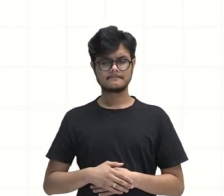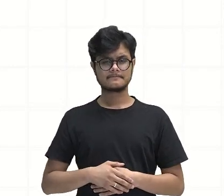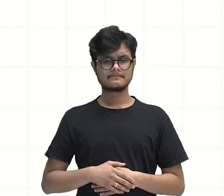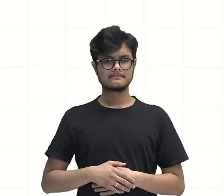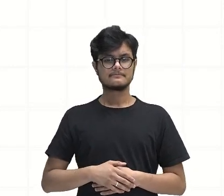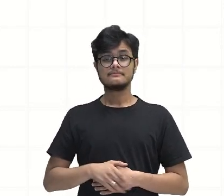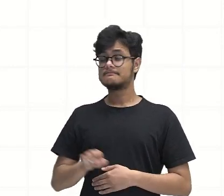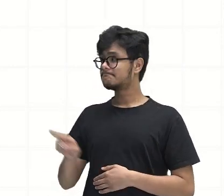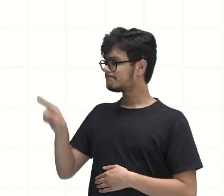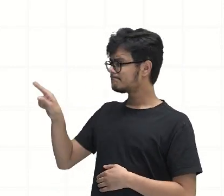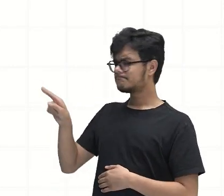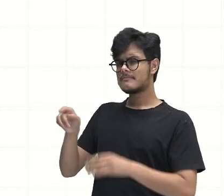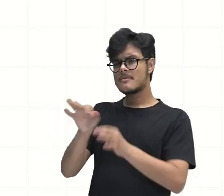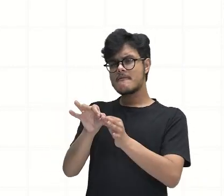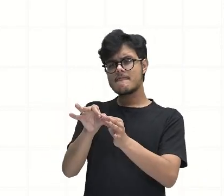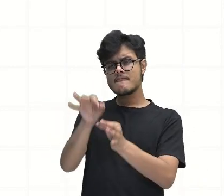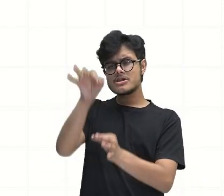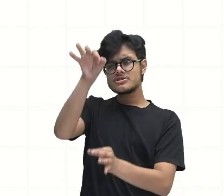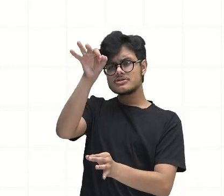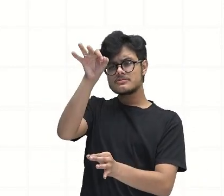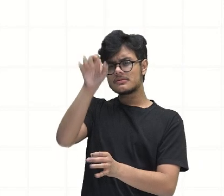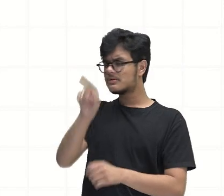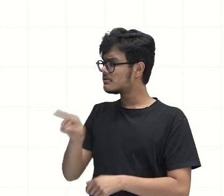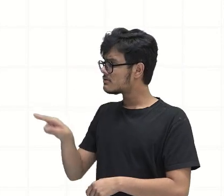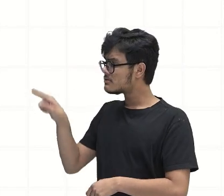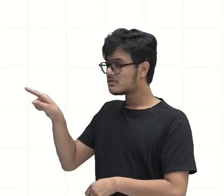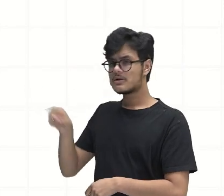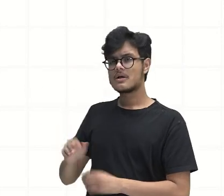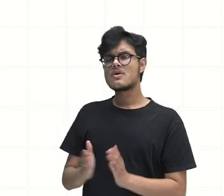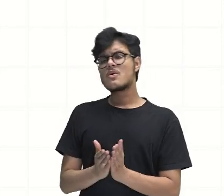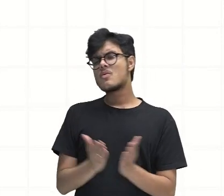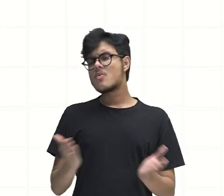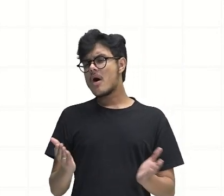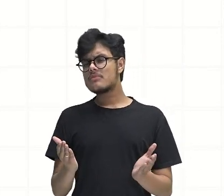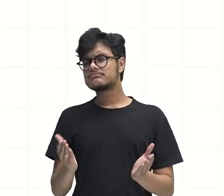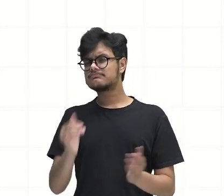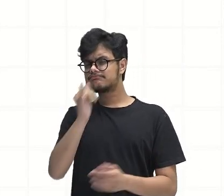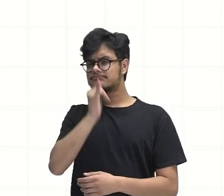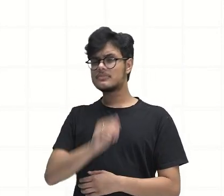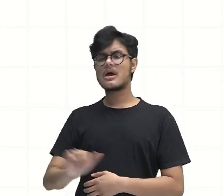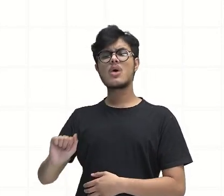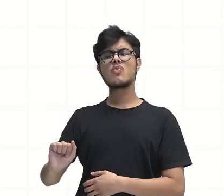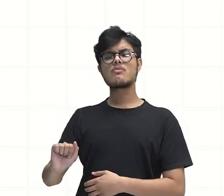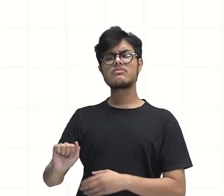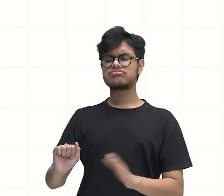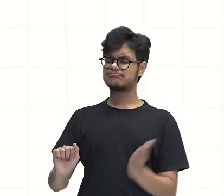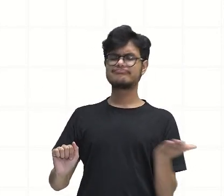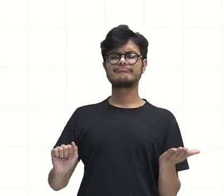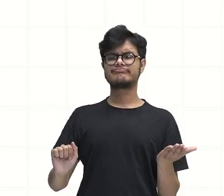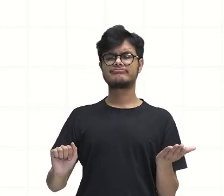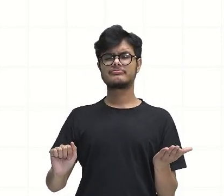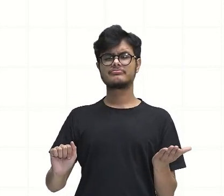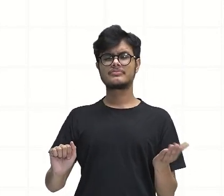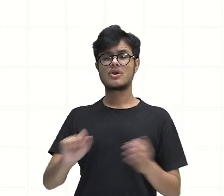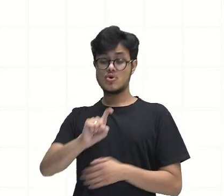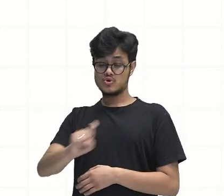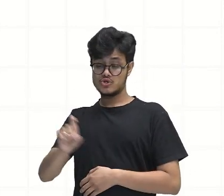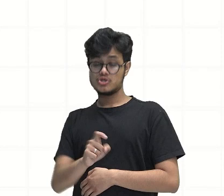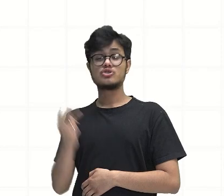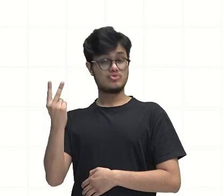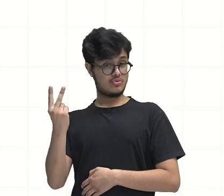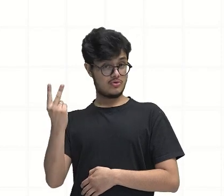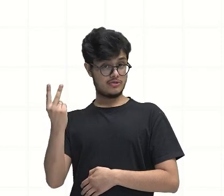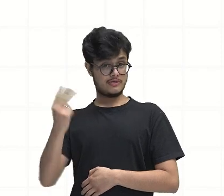na vertical, nesse segmento na vertical, quem seria a coordenada do ponto A? O x do A vai ser